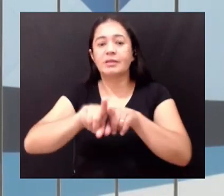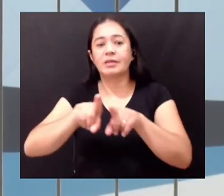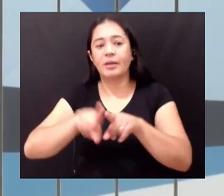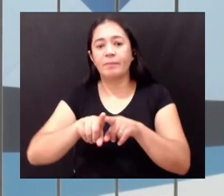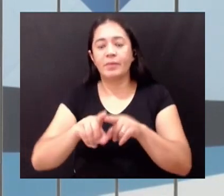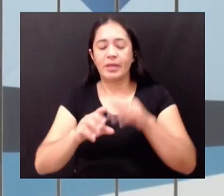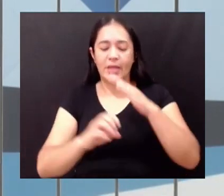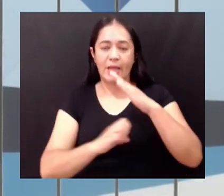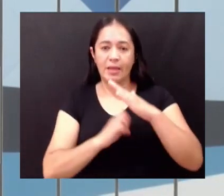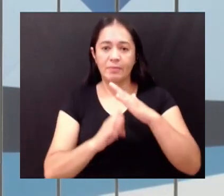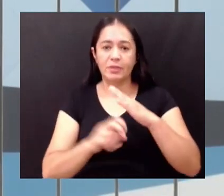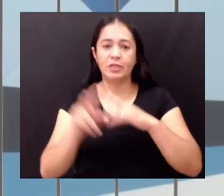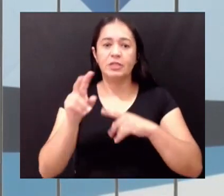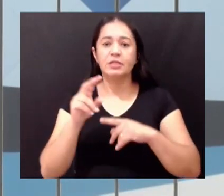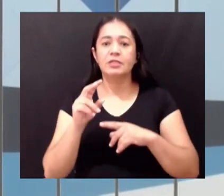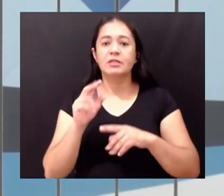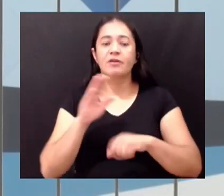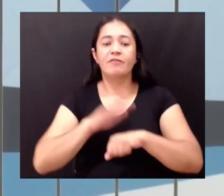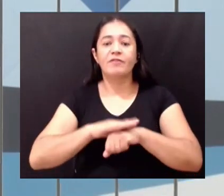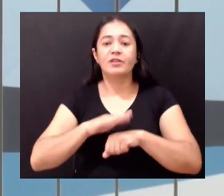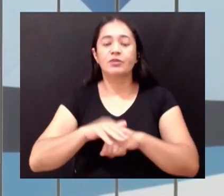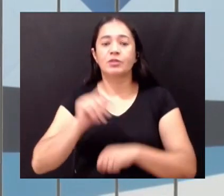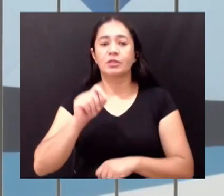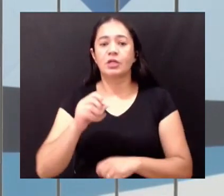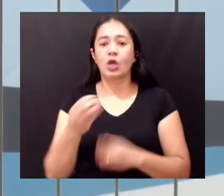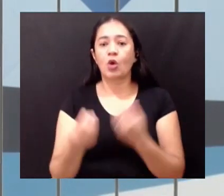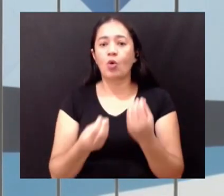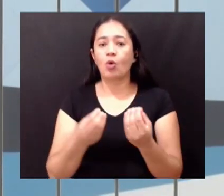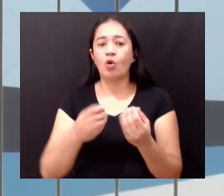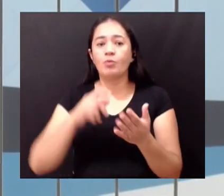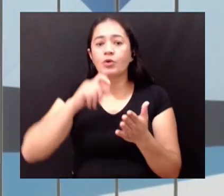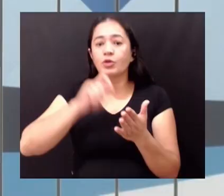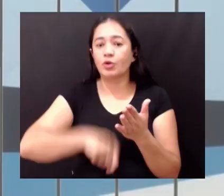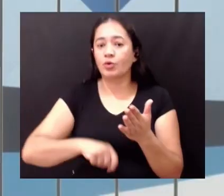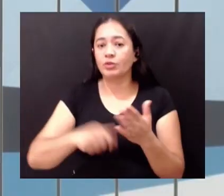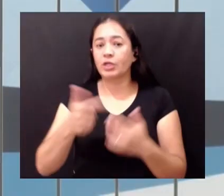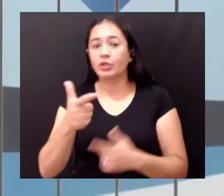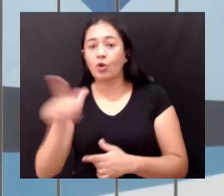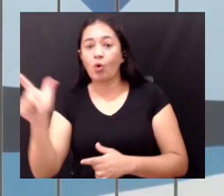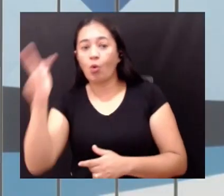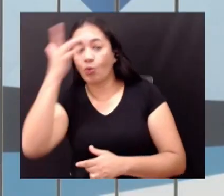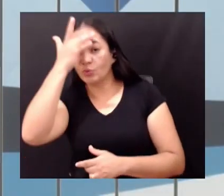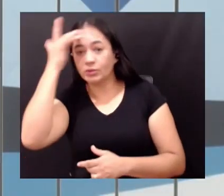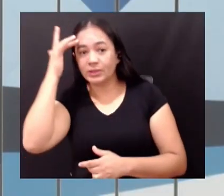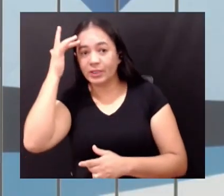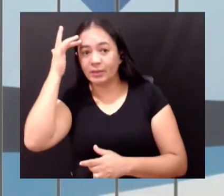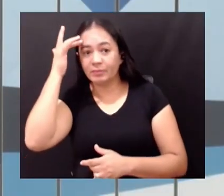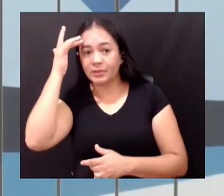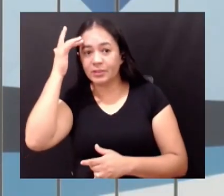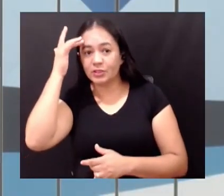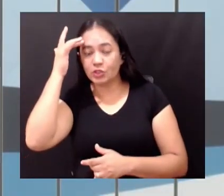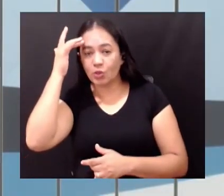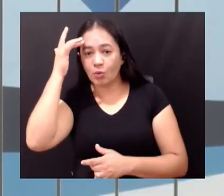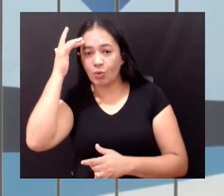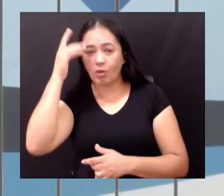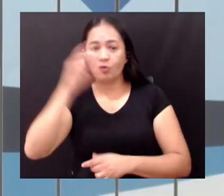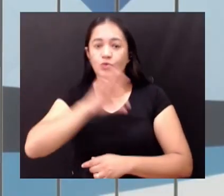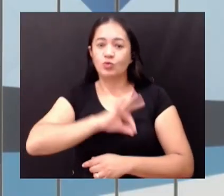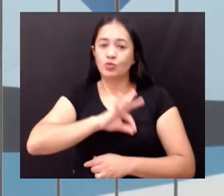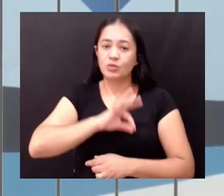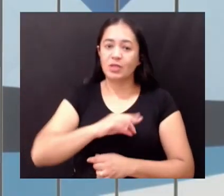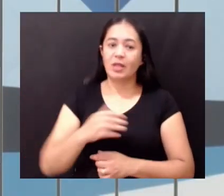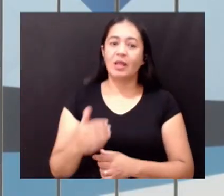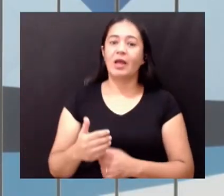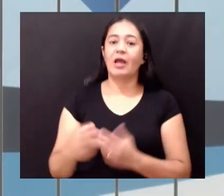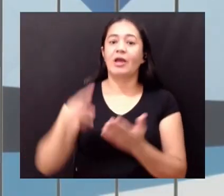uma outra pessoa no mesmo cargo, no mesmo salário de alguém que já estava, num modelo de trabalho diferente? Então, precisa ser feita essa análise de